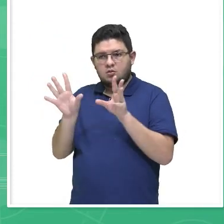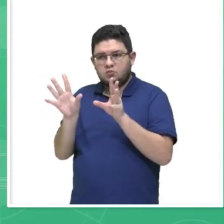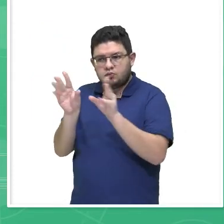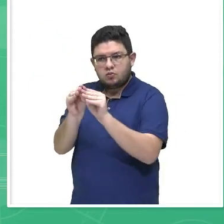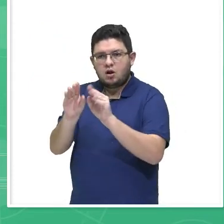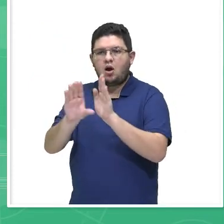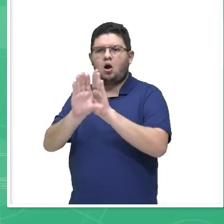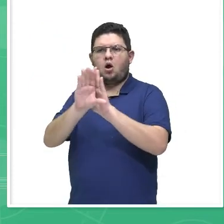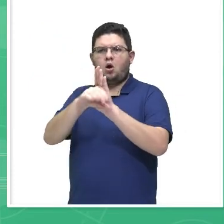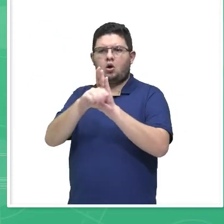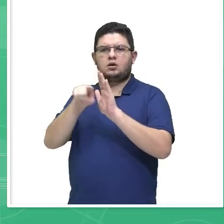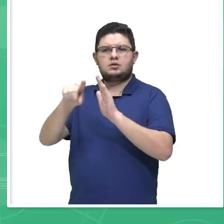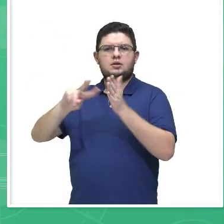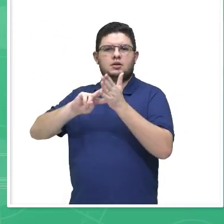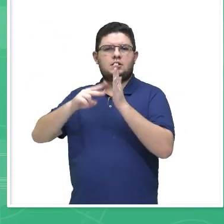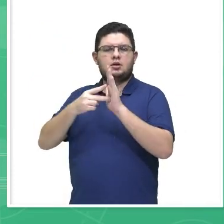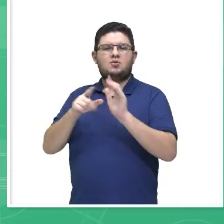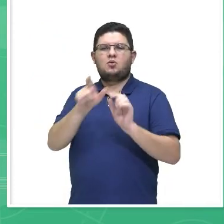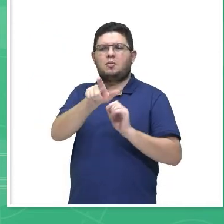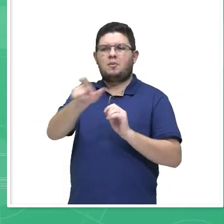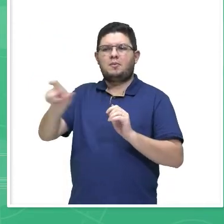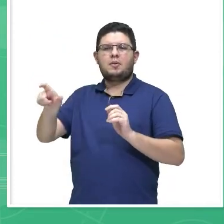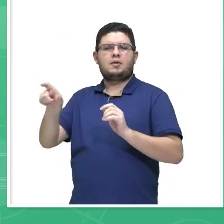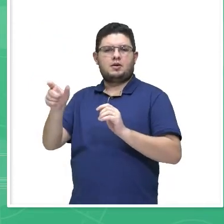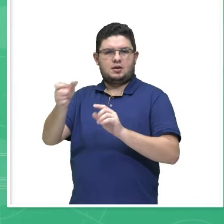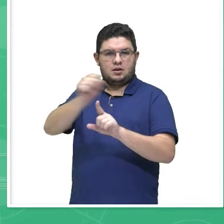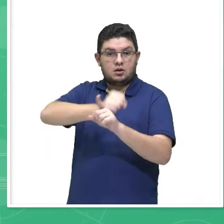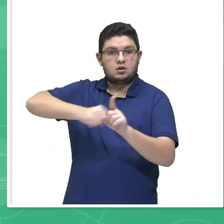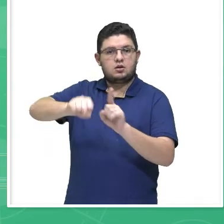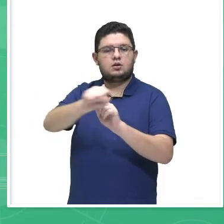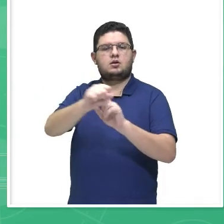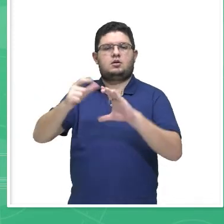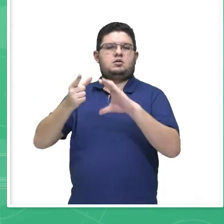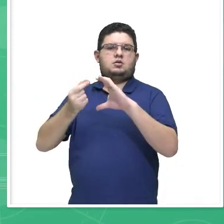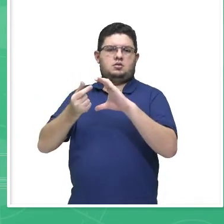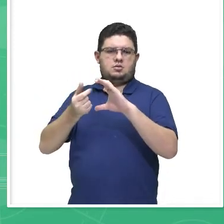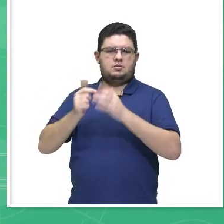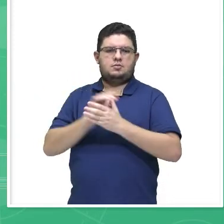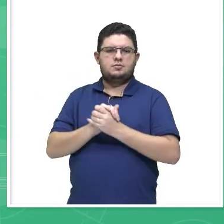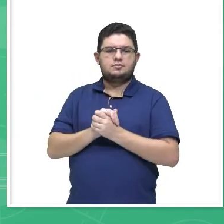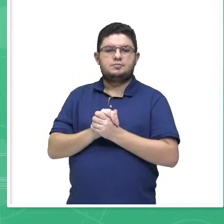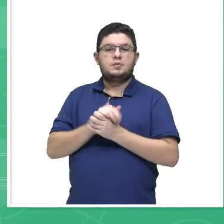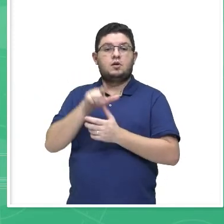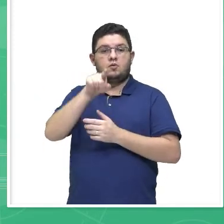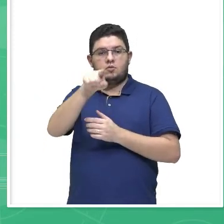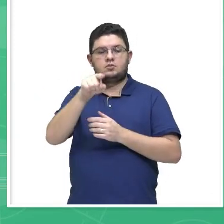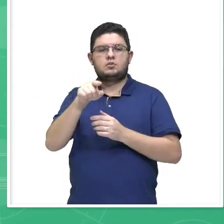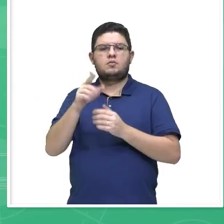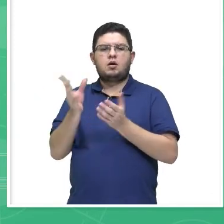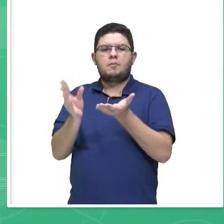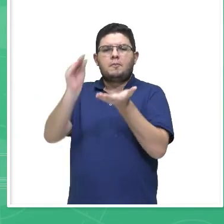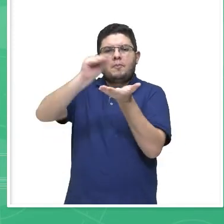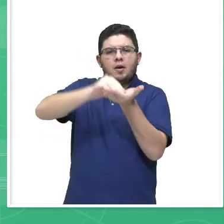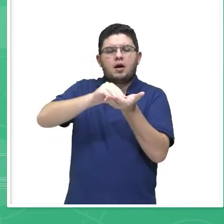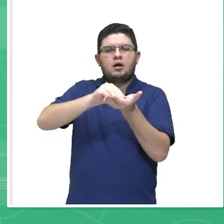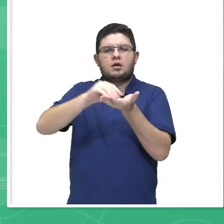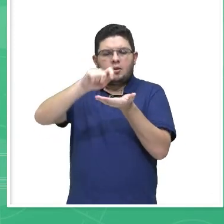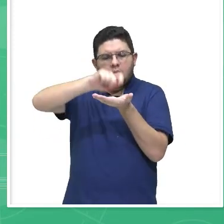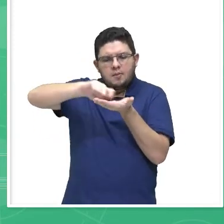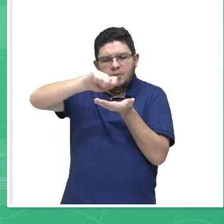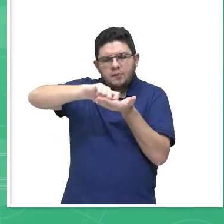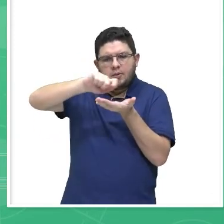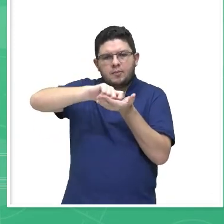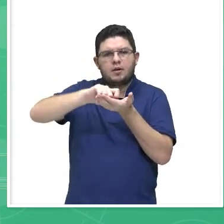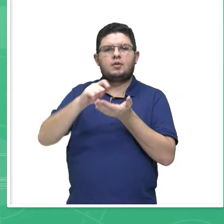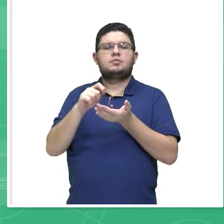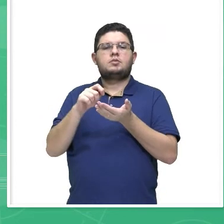relações entre os integrantes na sociedade capitalista. Cite e comente um